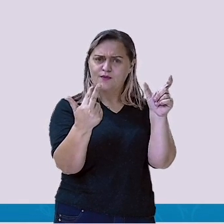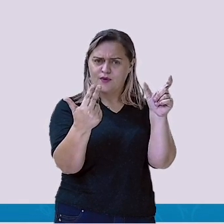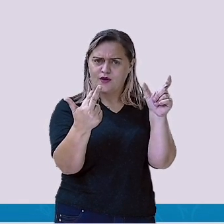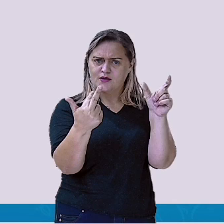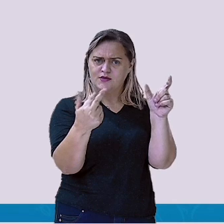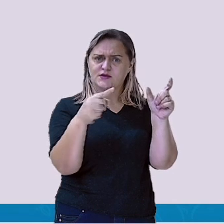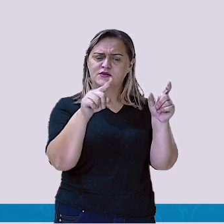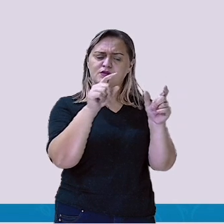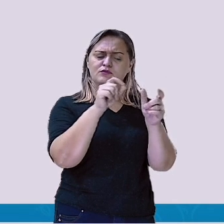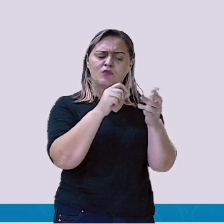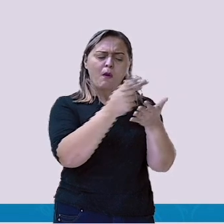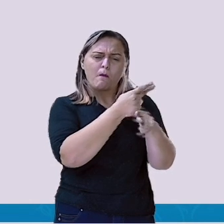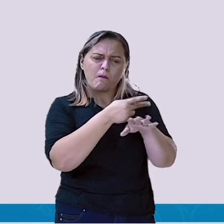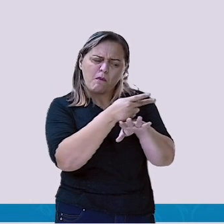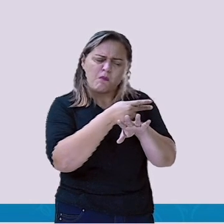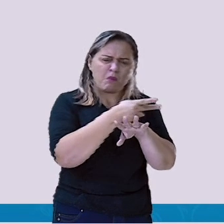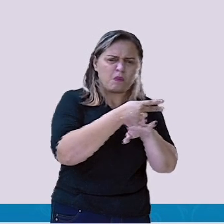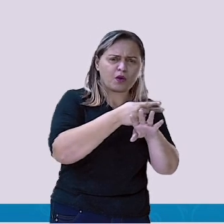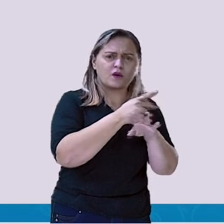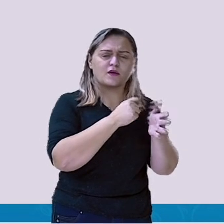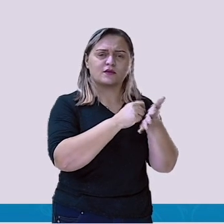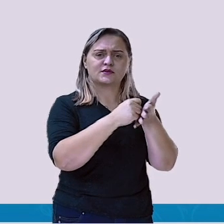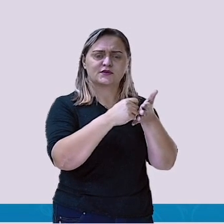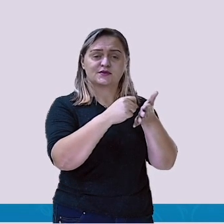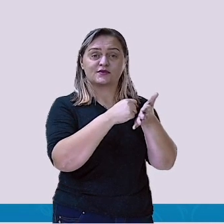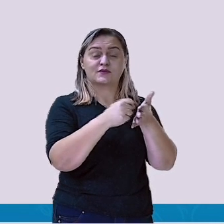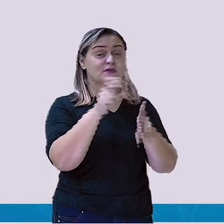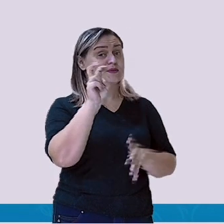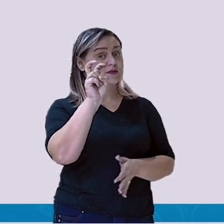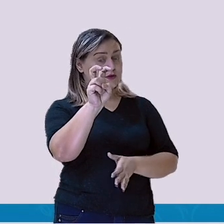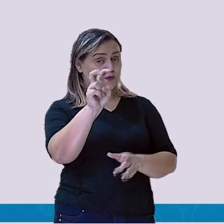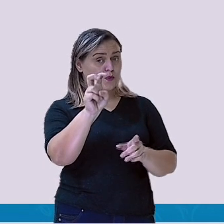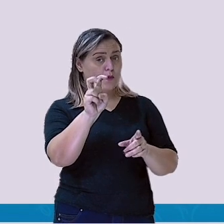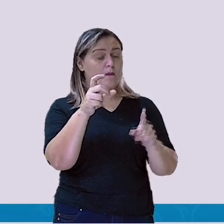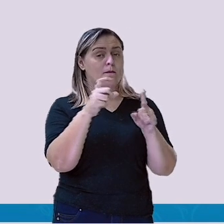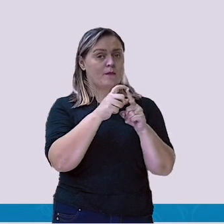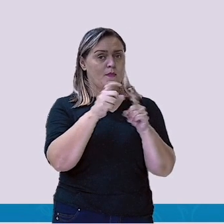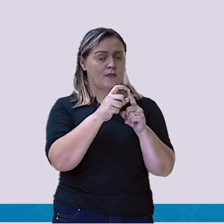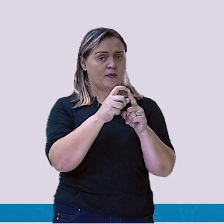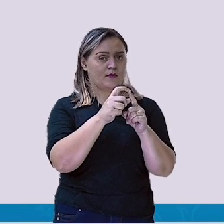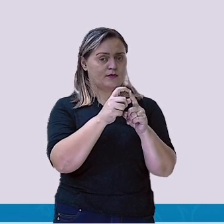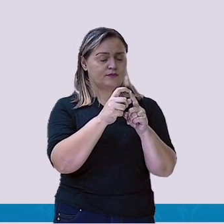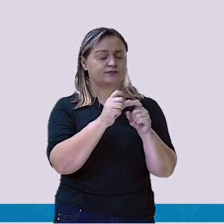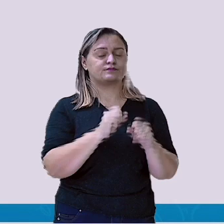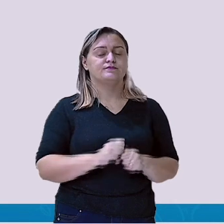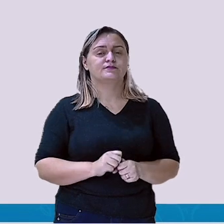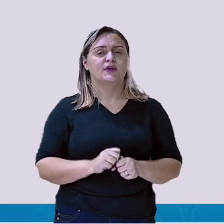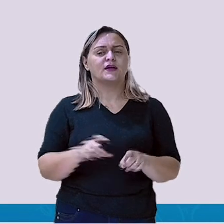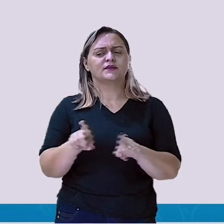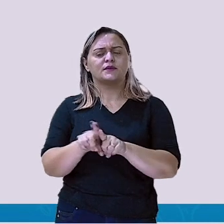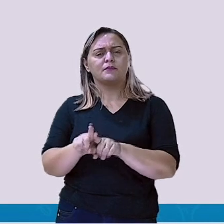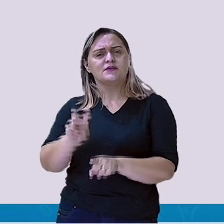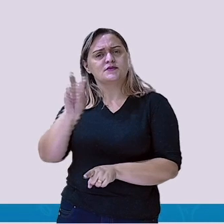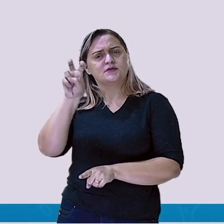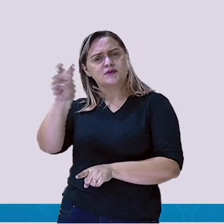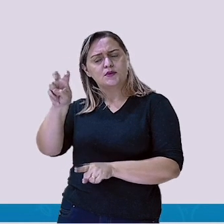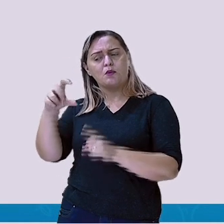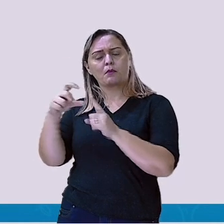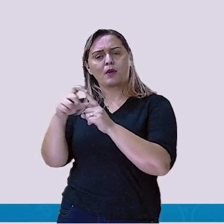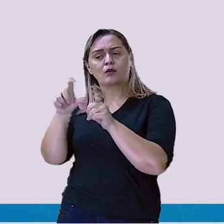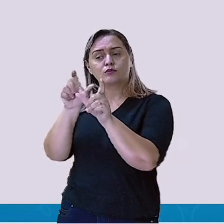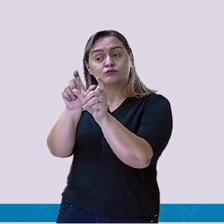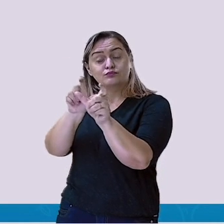querem dizer a mesma coisa, mas são escritas de formas diferentes. E 5 palavras que são antônimas,